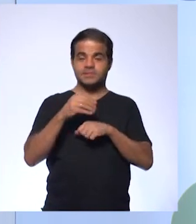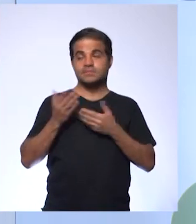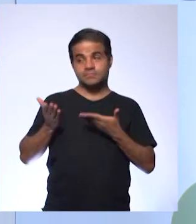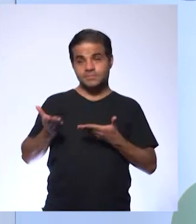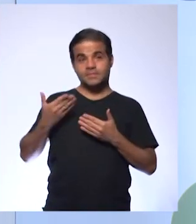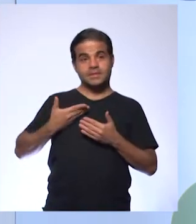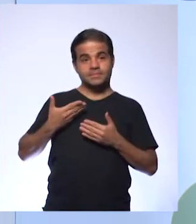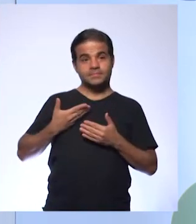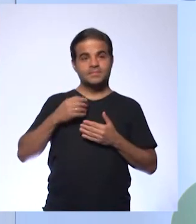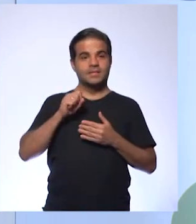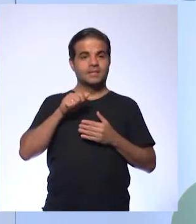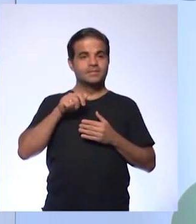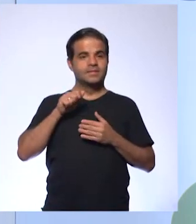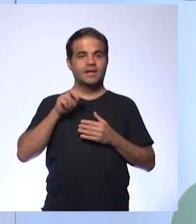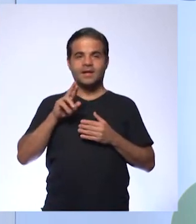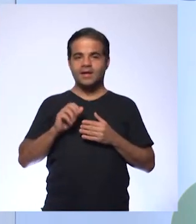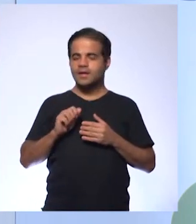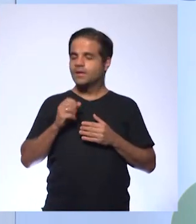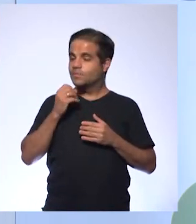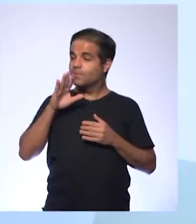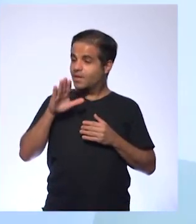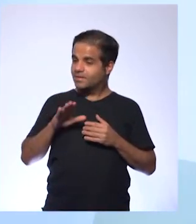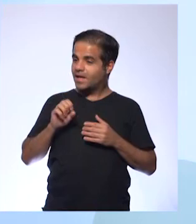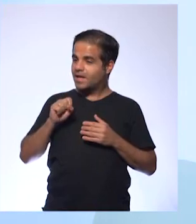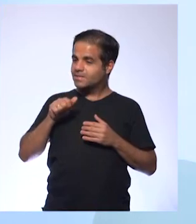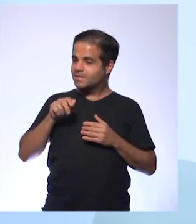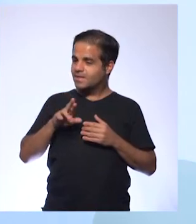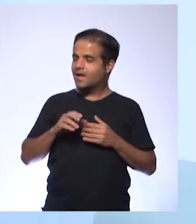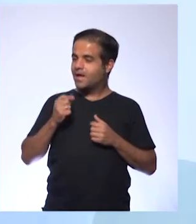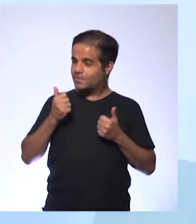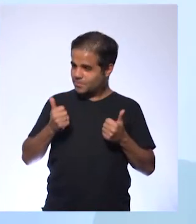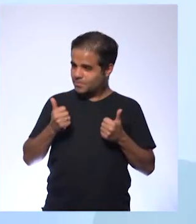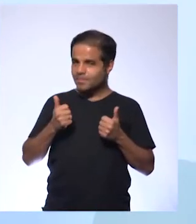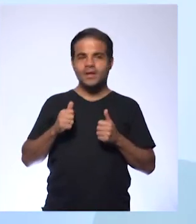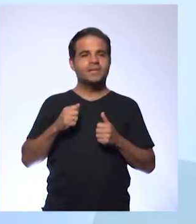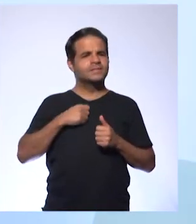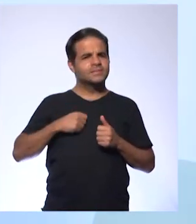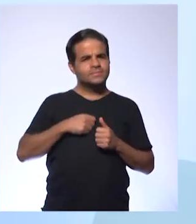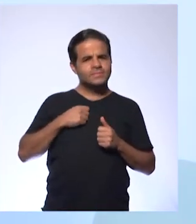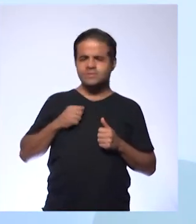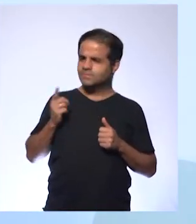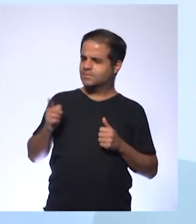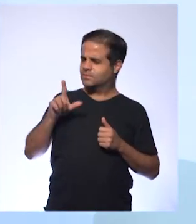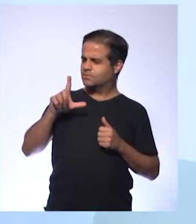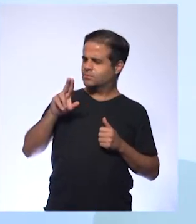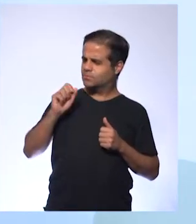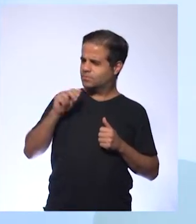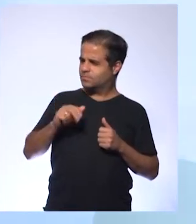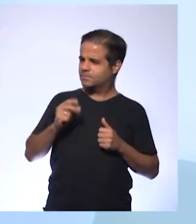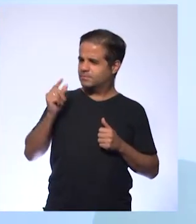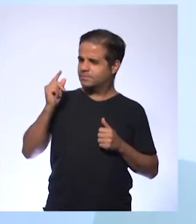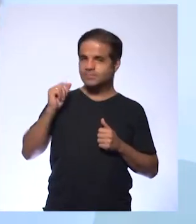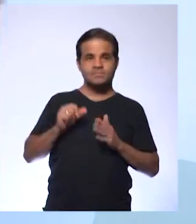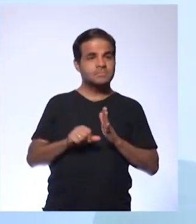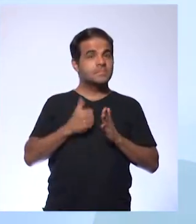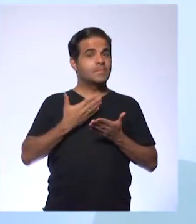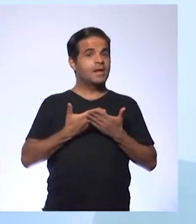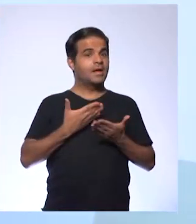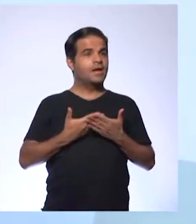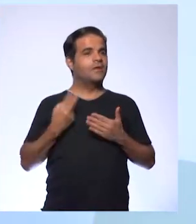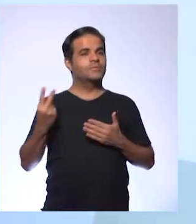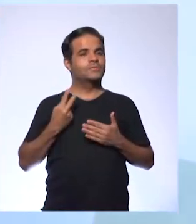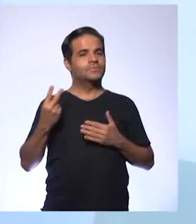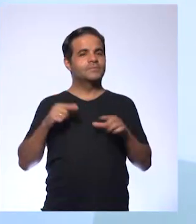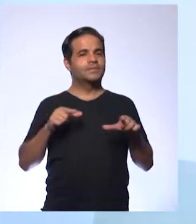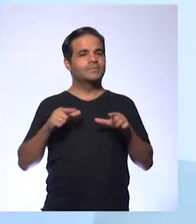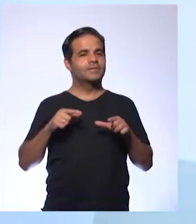amiga Sara. Boa tarde, Sara, tudo bem? Boa tarde, Luanda. Saudades de você, hein, Luanda? Eu também estava morrendo de saudade. É a primeira aula que a gente está trabalhando